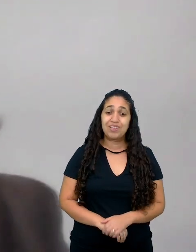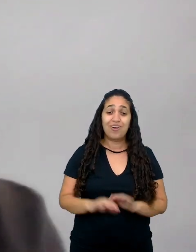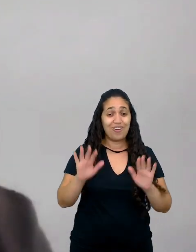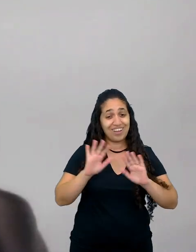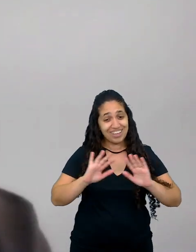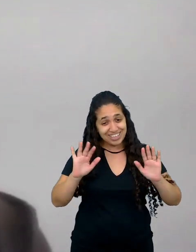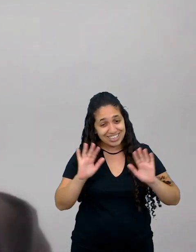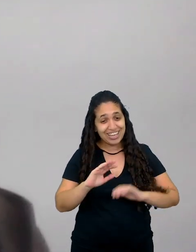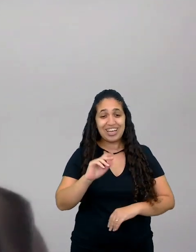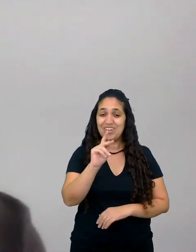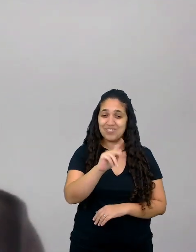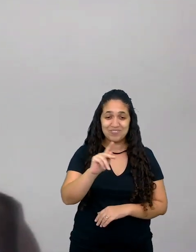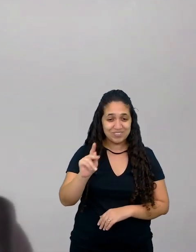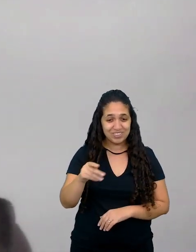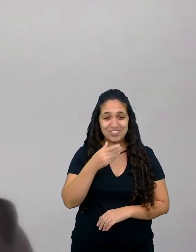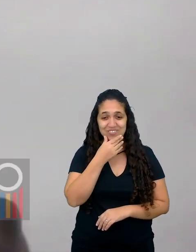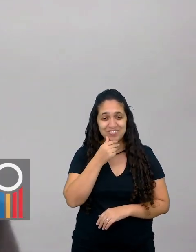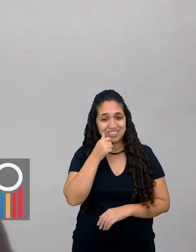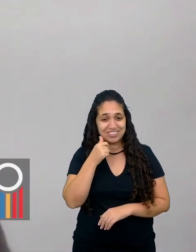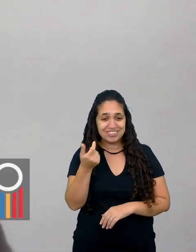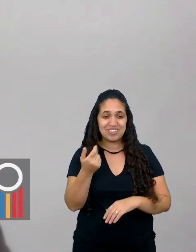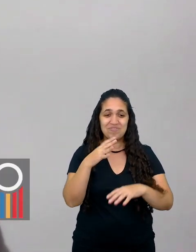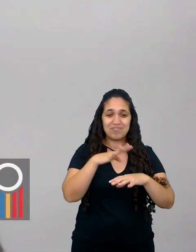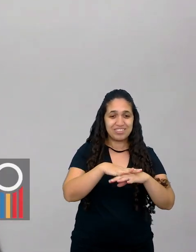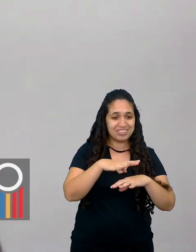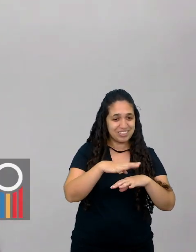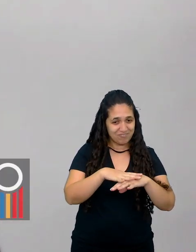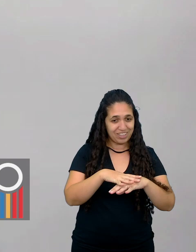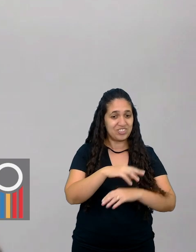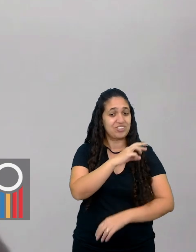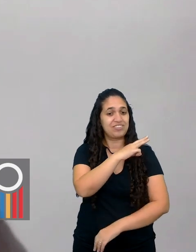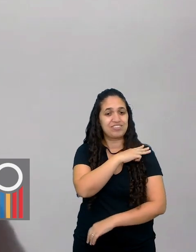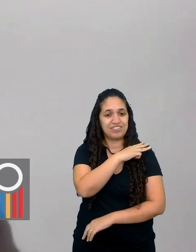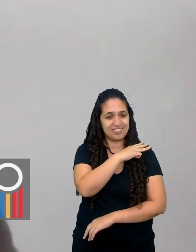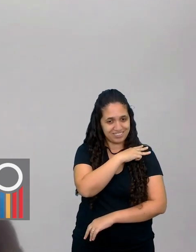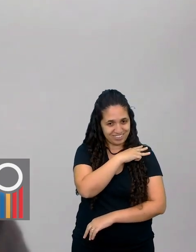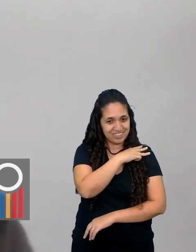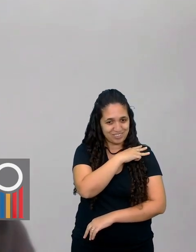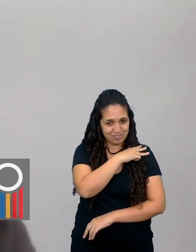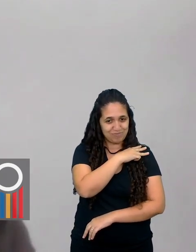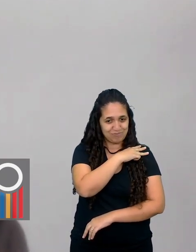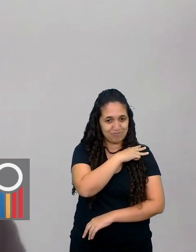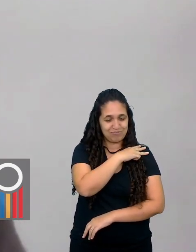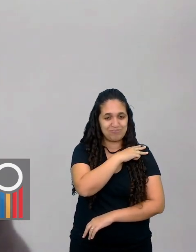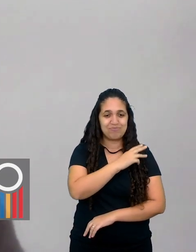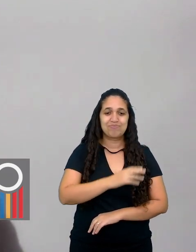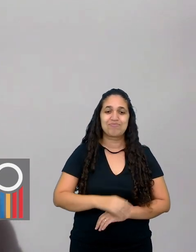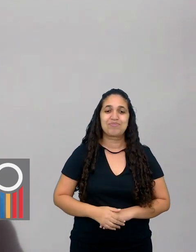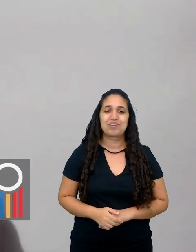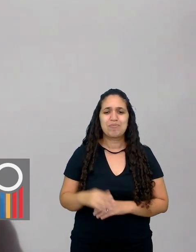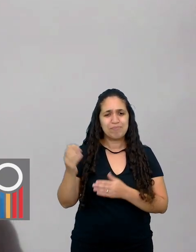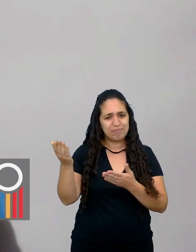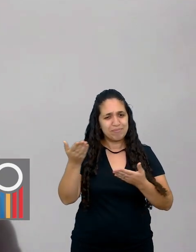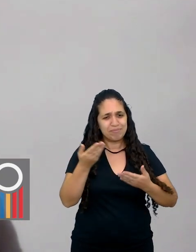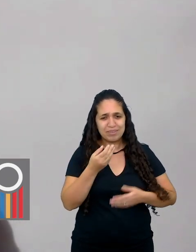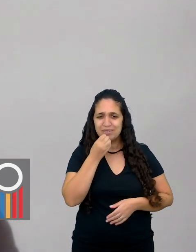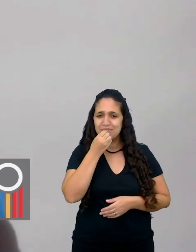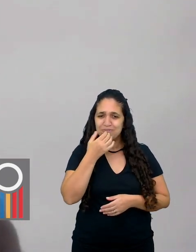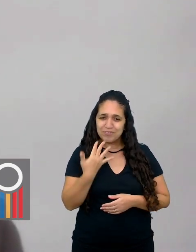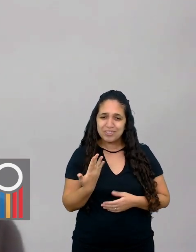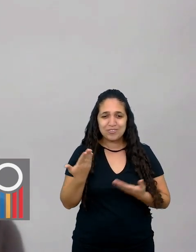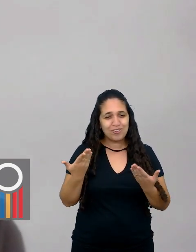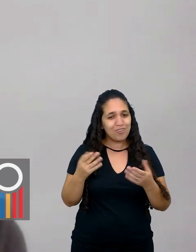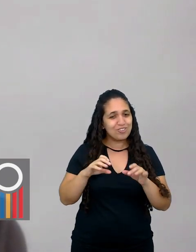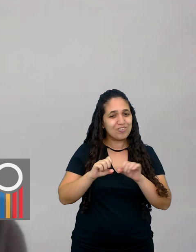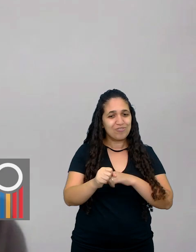Olá, professores e professoras de matemática da terceira série do ensino médio. Bem-vindo a mais uma